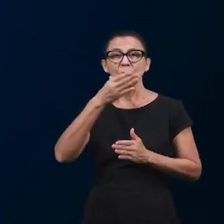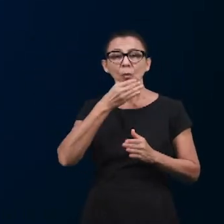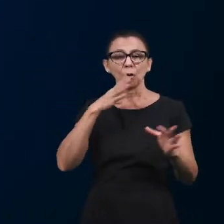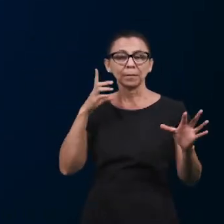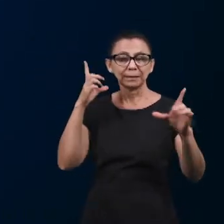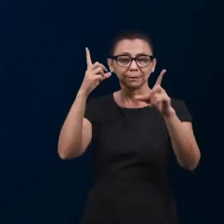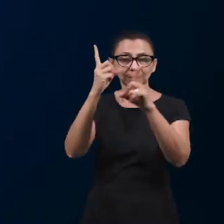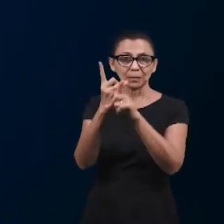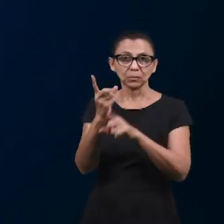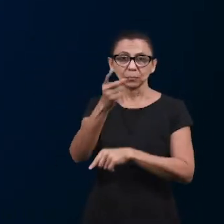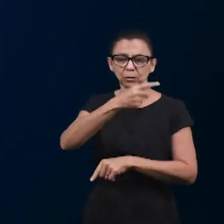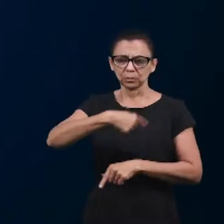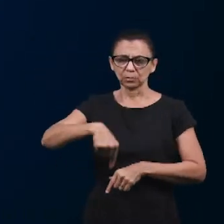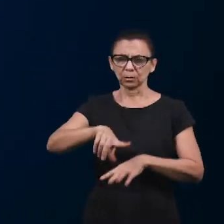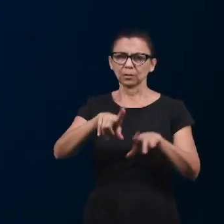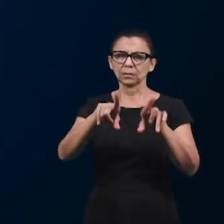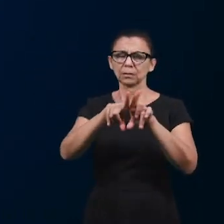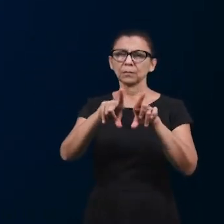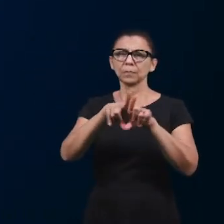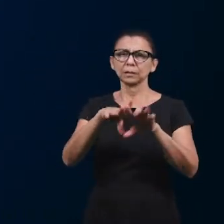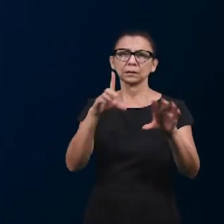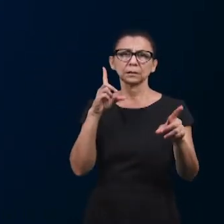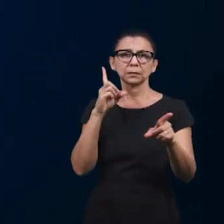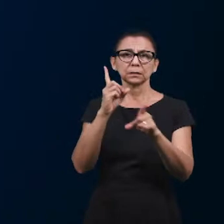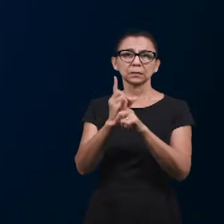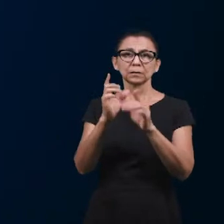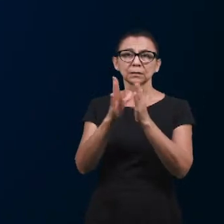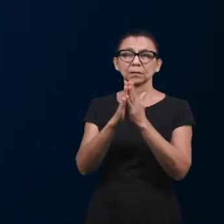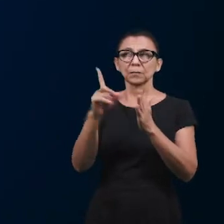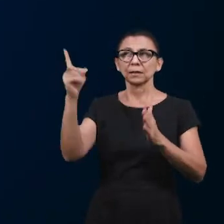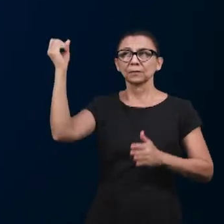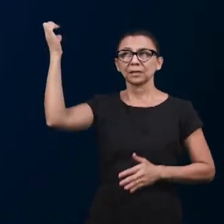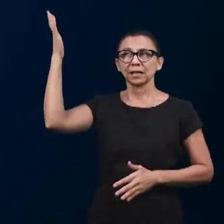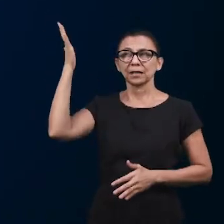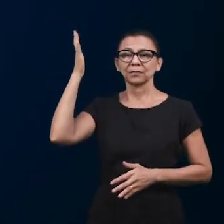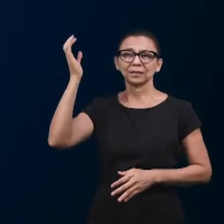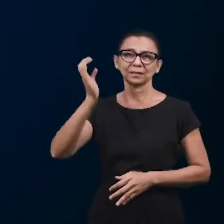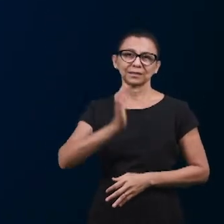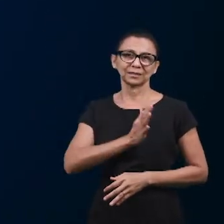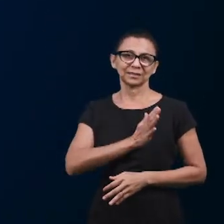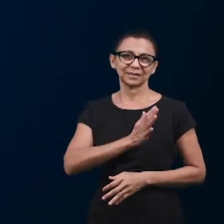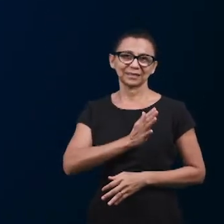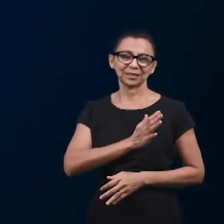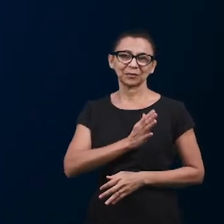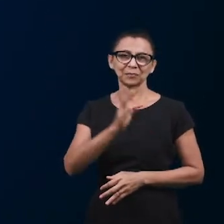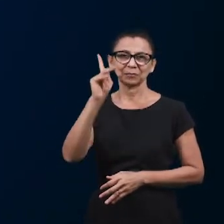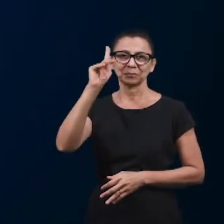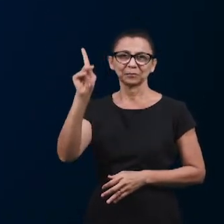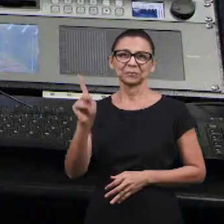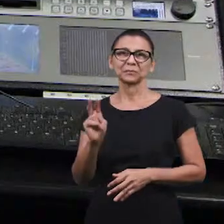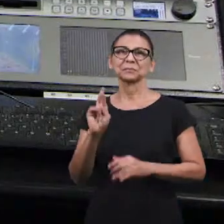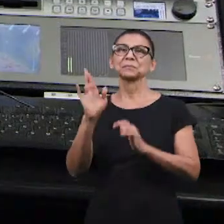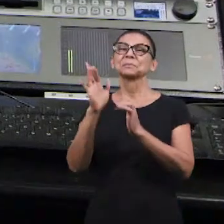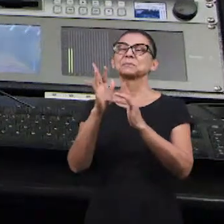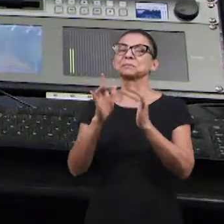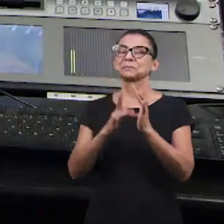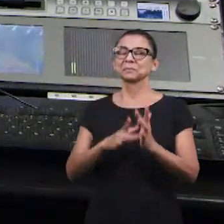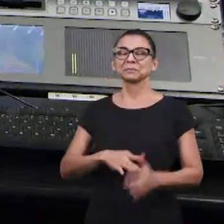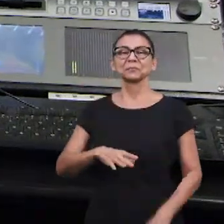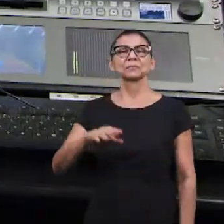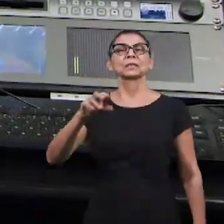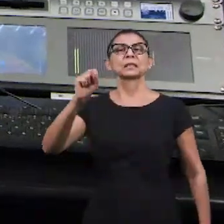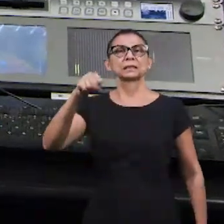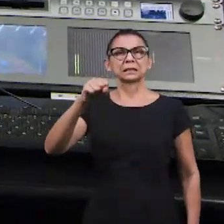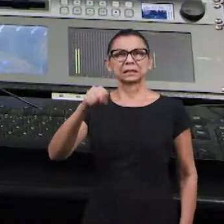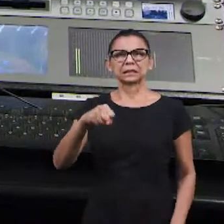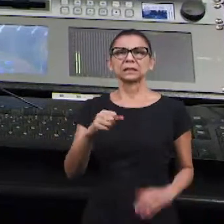mesma palavra que Deus tem revelado, tem falado aos nossos corações. A paz do Senhor Jesus. Sim, Andrews,